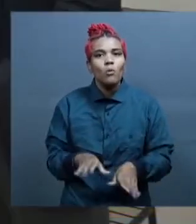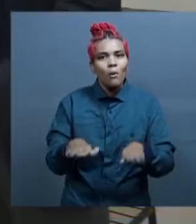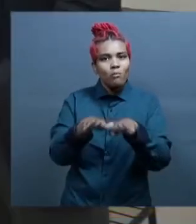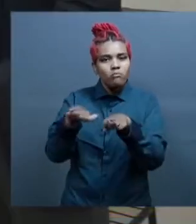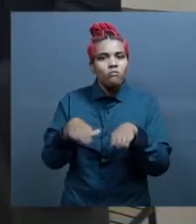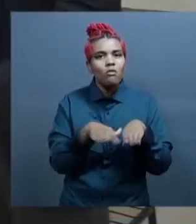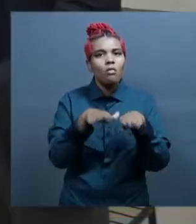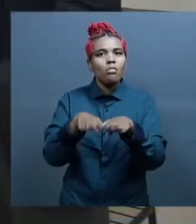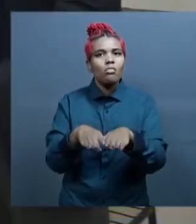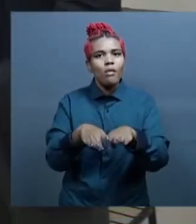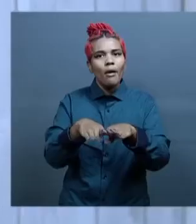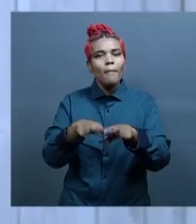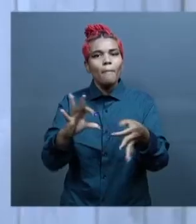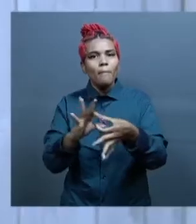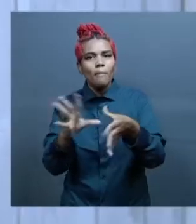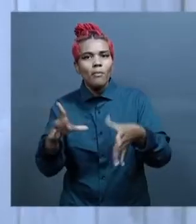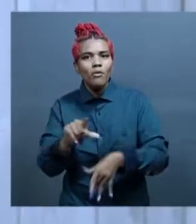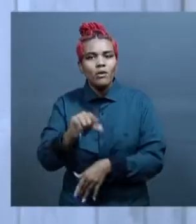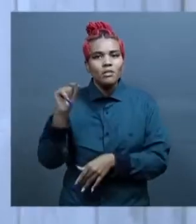cidadania